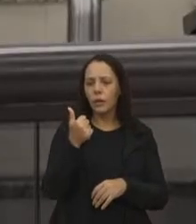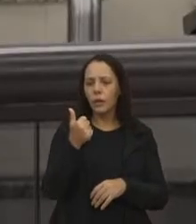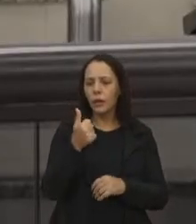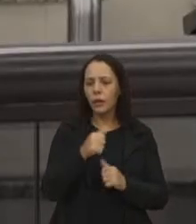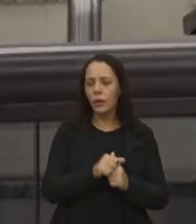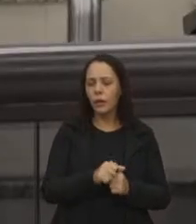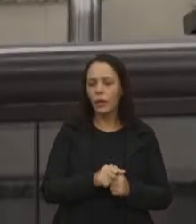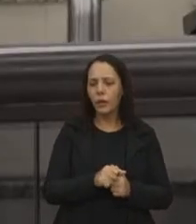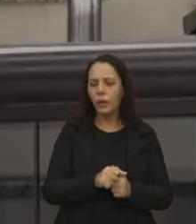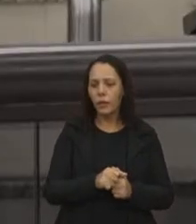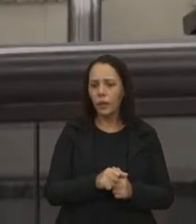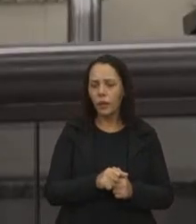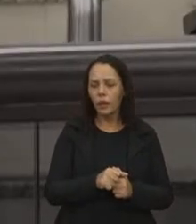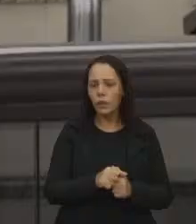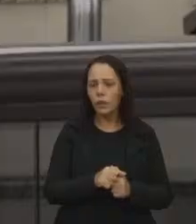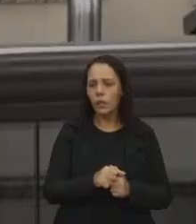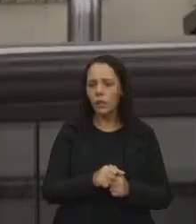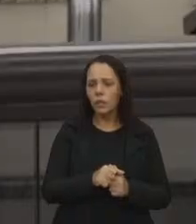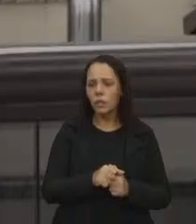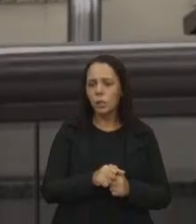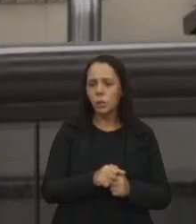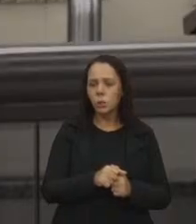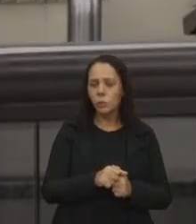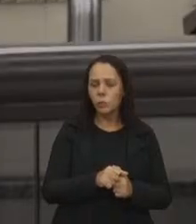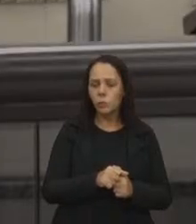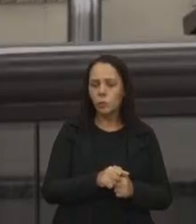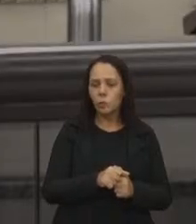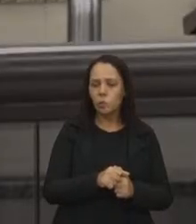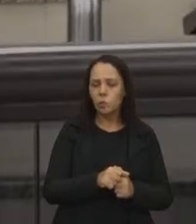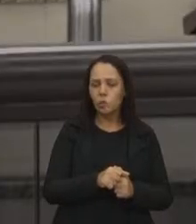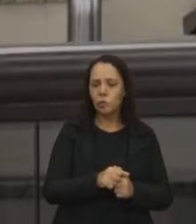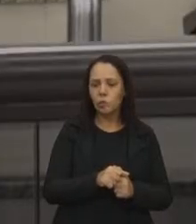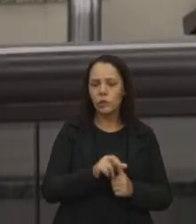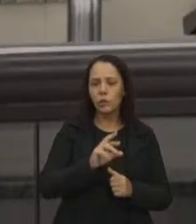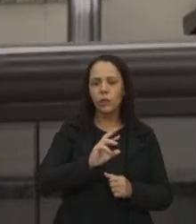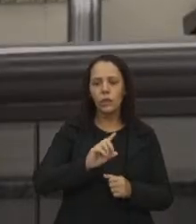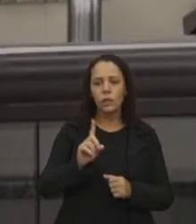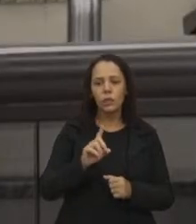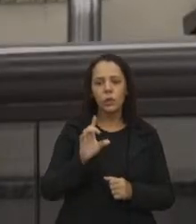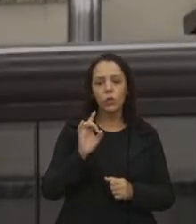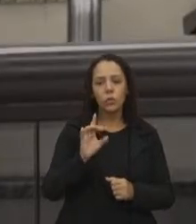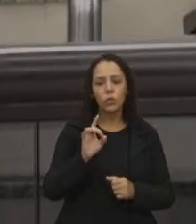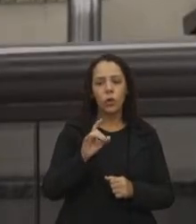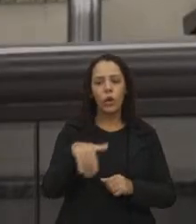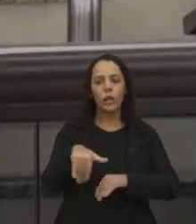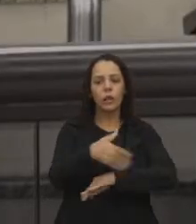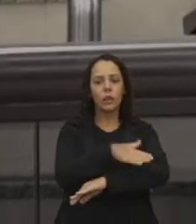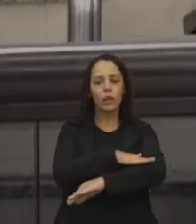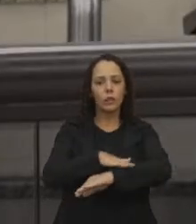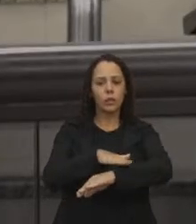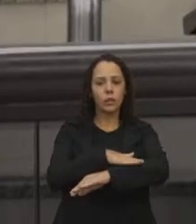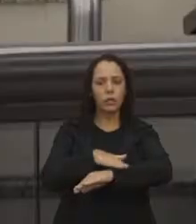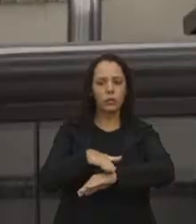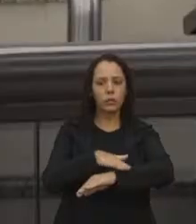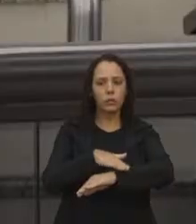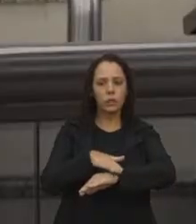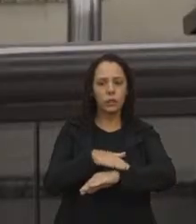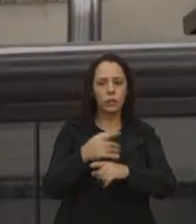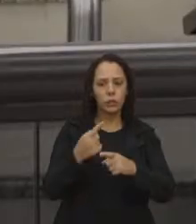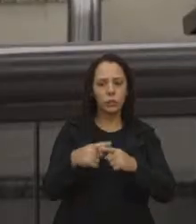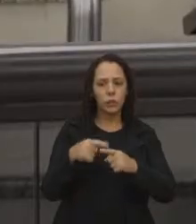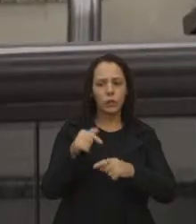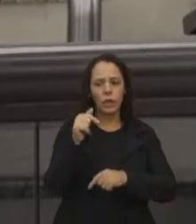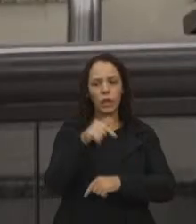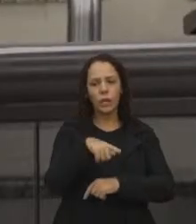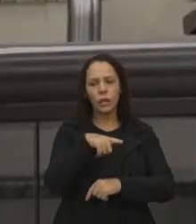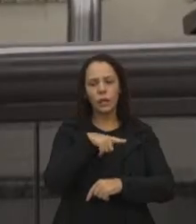questão de infraestrutura, não somente na calçada do campus, né, porque ali